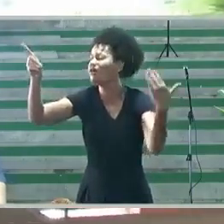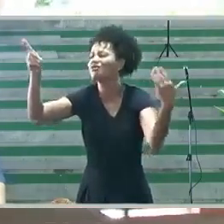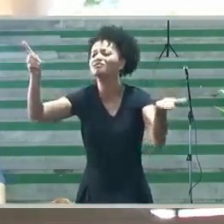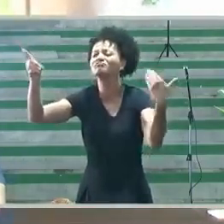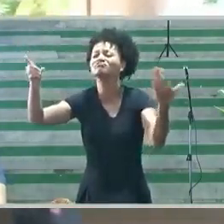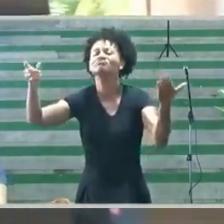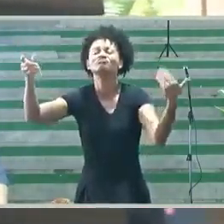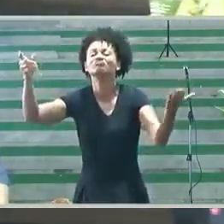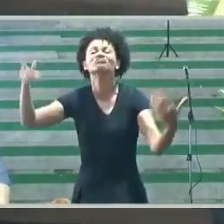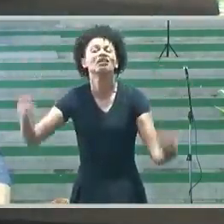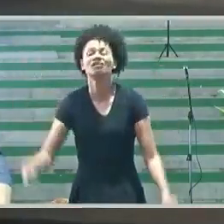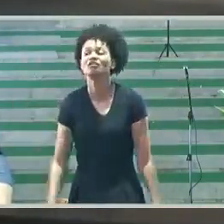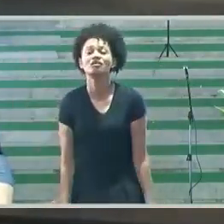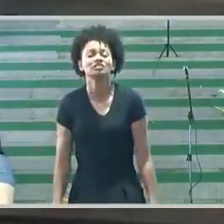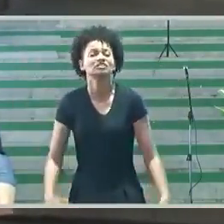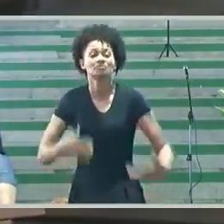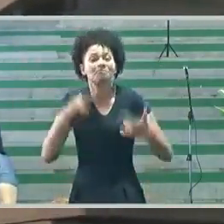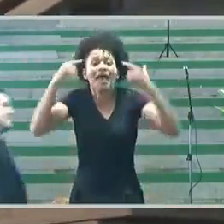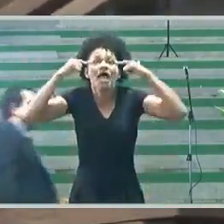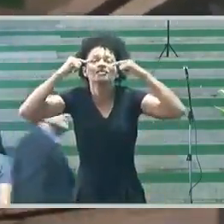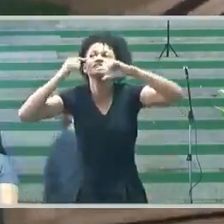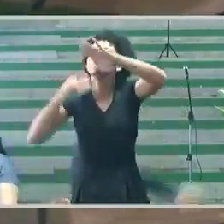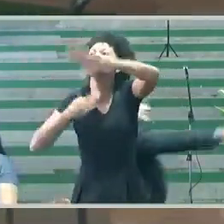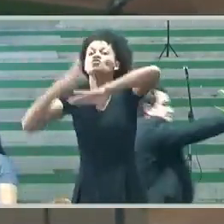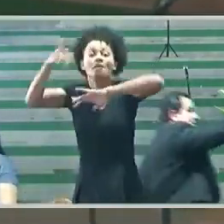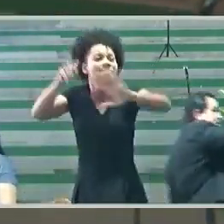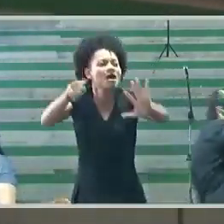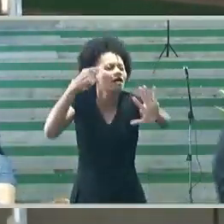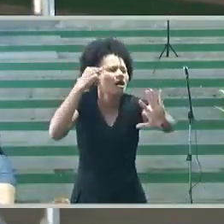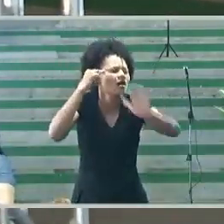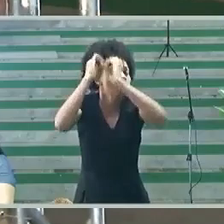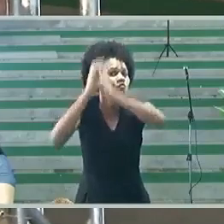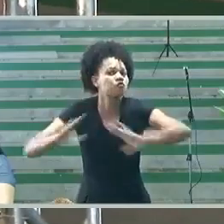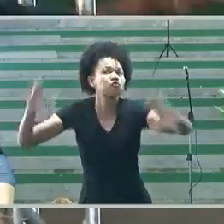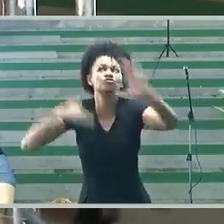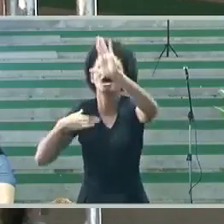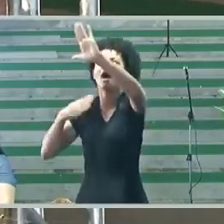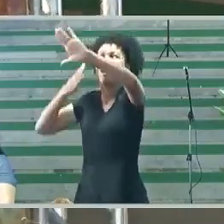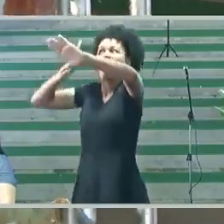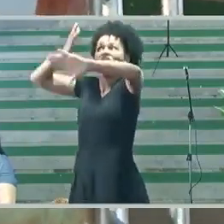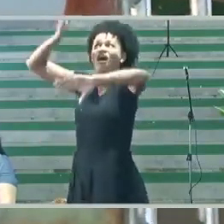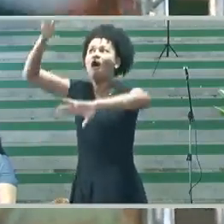Tu tá entrando no céu agora, vai. Imagine você entrando no céu, vai.